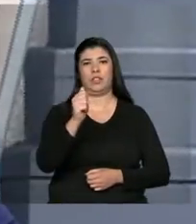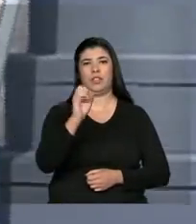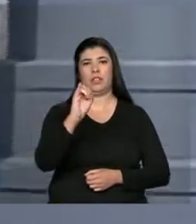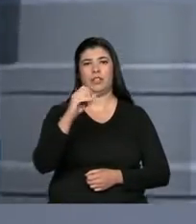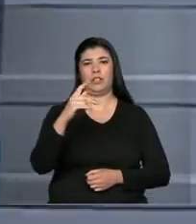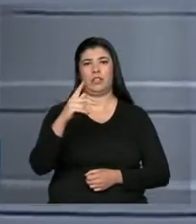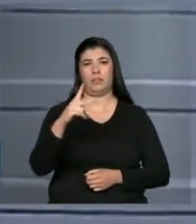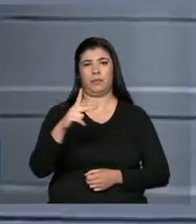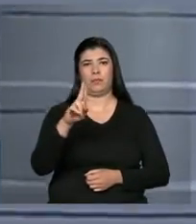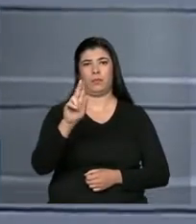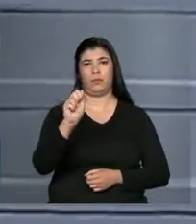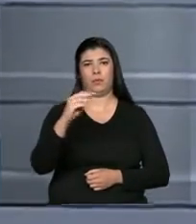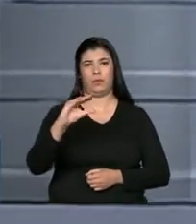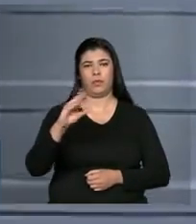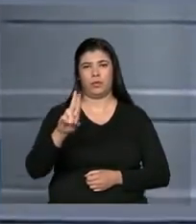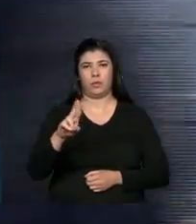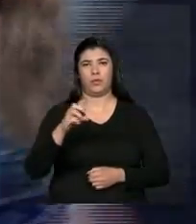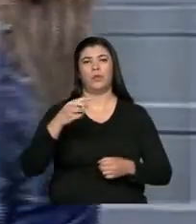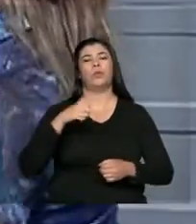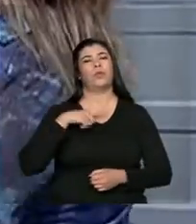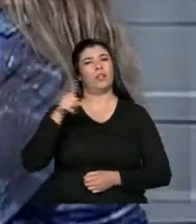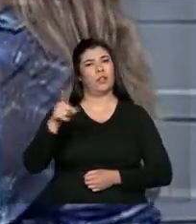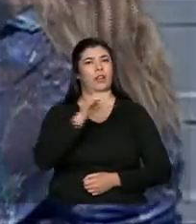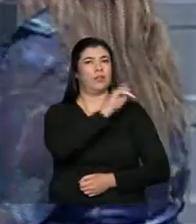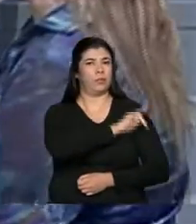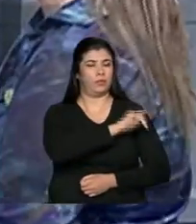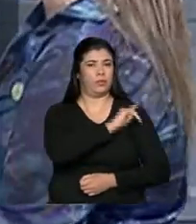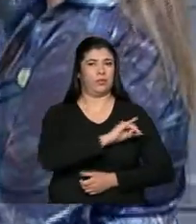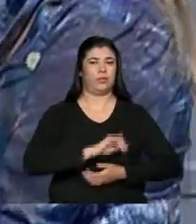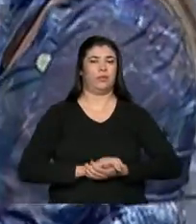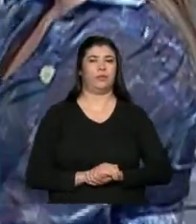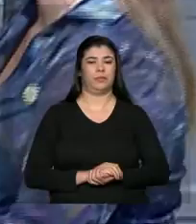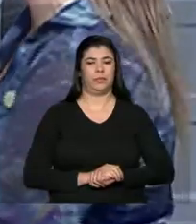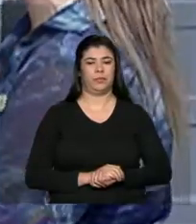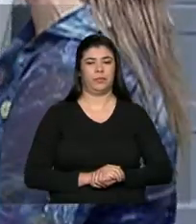distrito de maricá no rio de janeiro